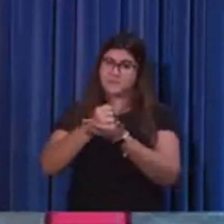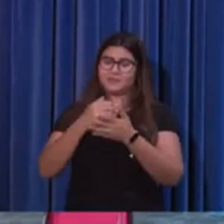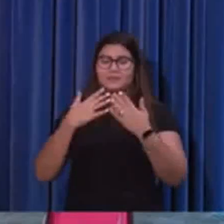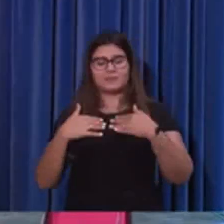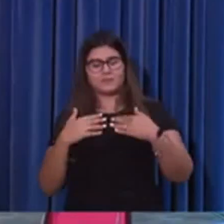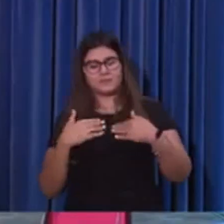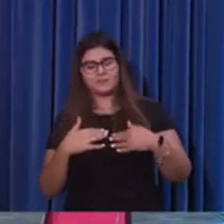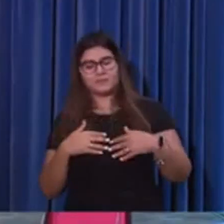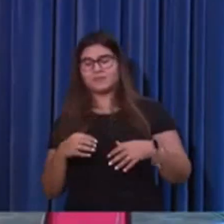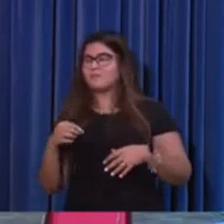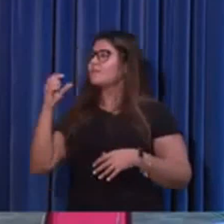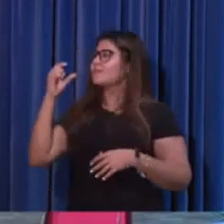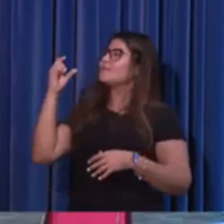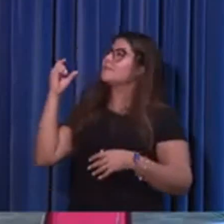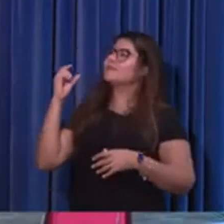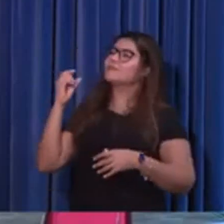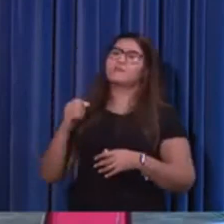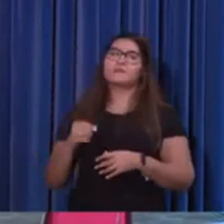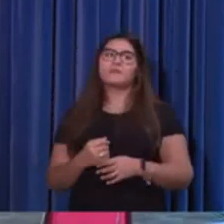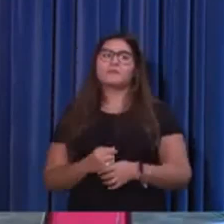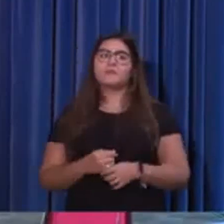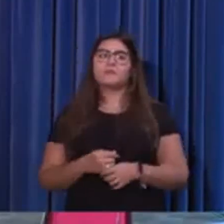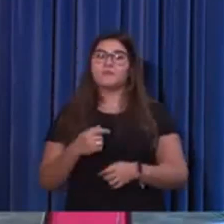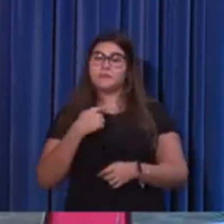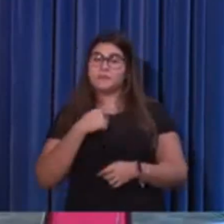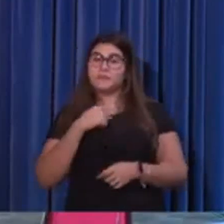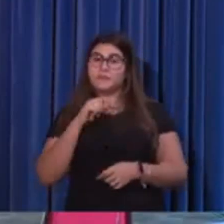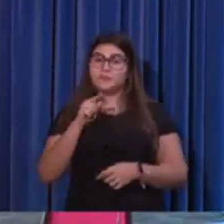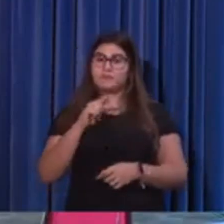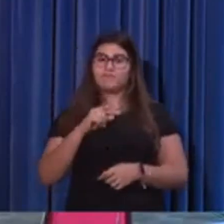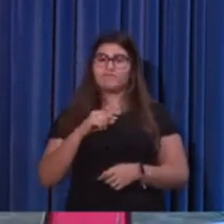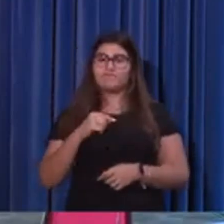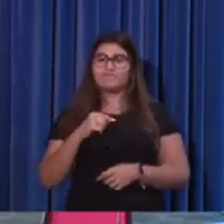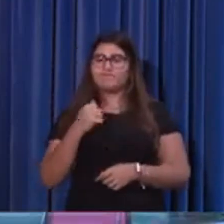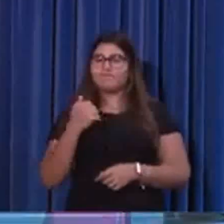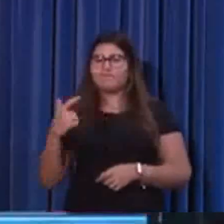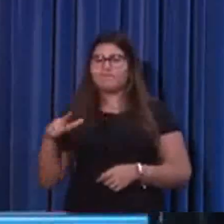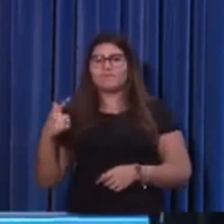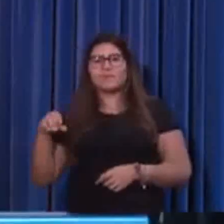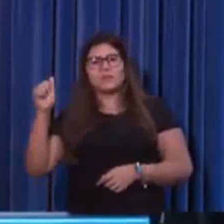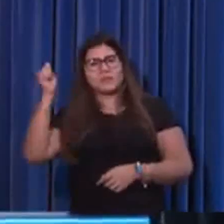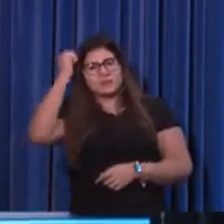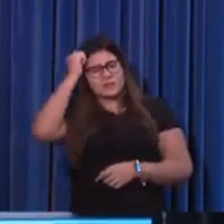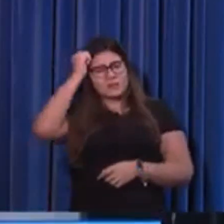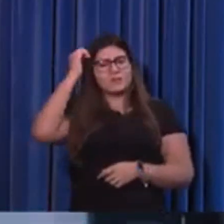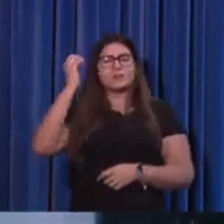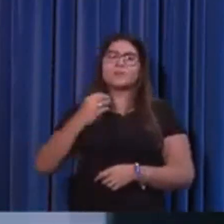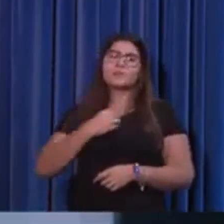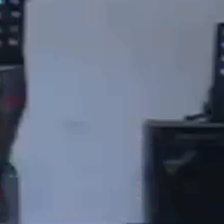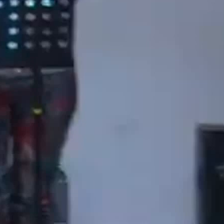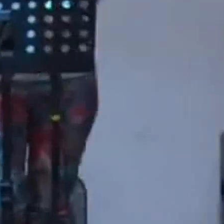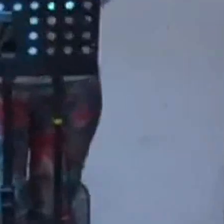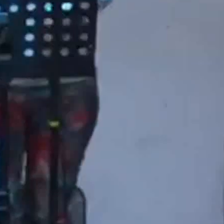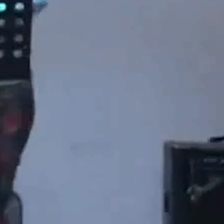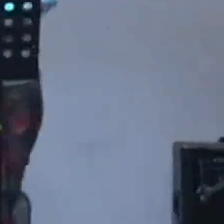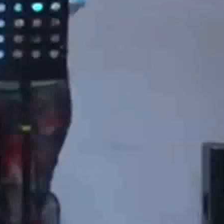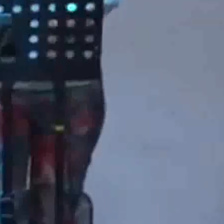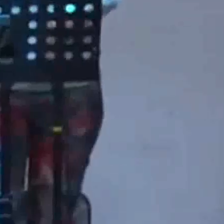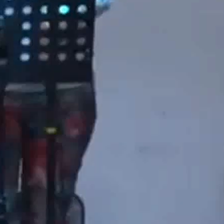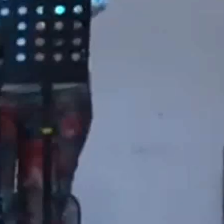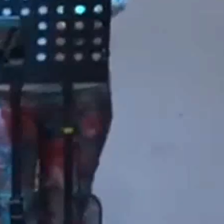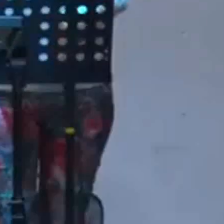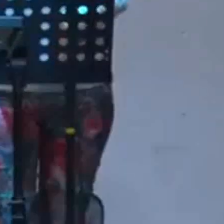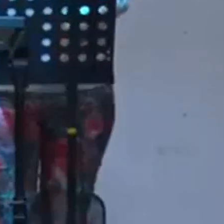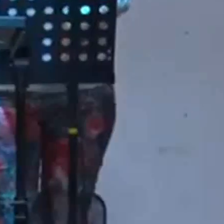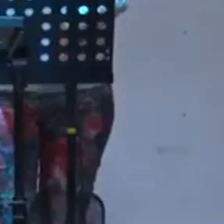que você e eu e a gente não fique com a culpa do pecado, porque quem morreu, a palavra diz, está